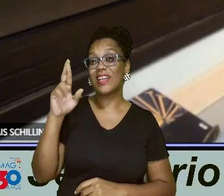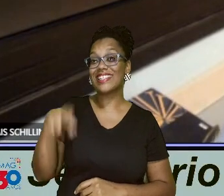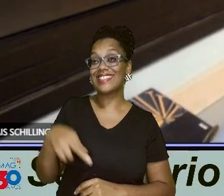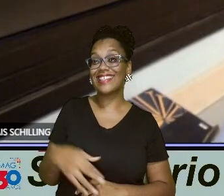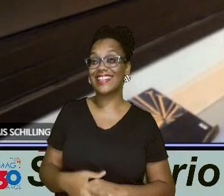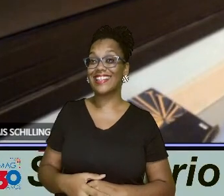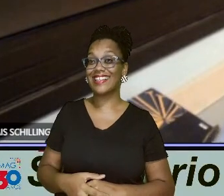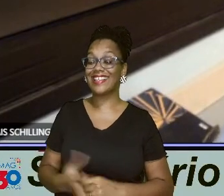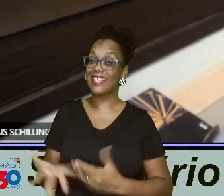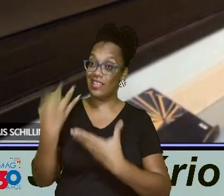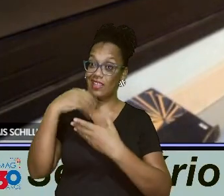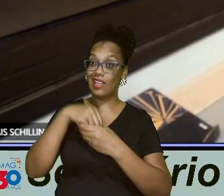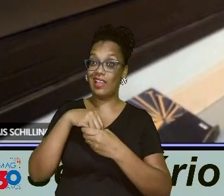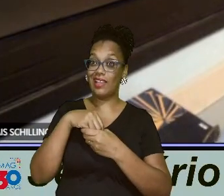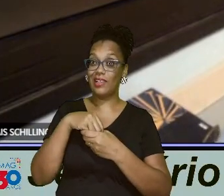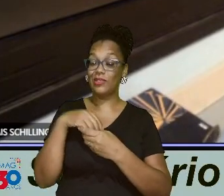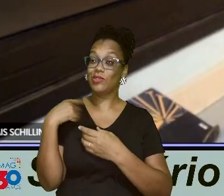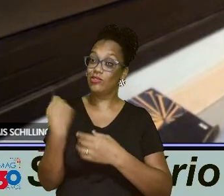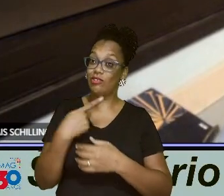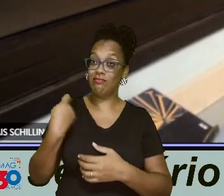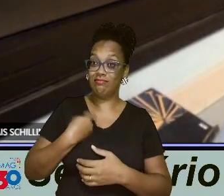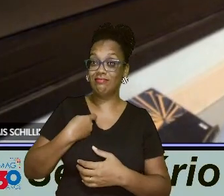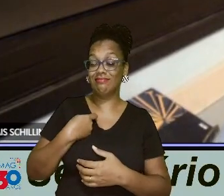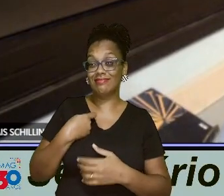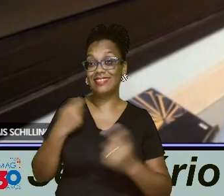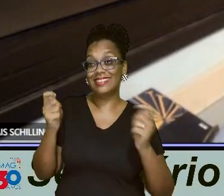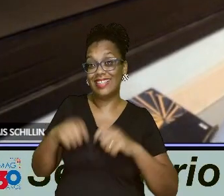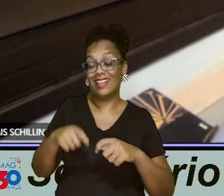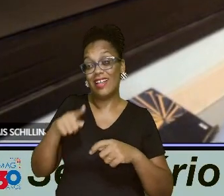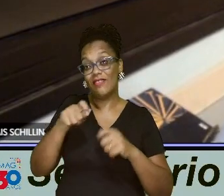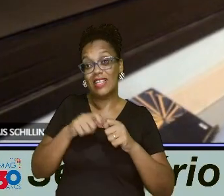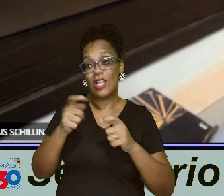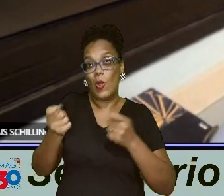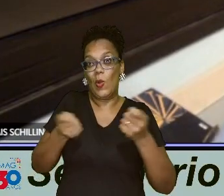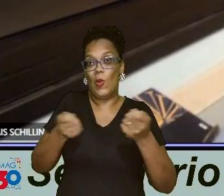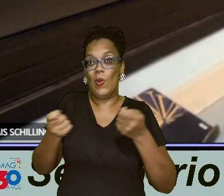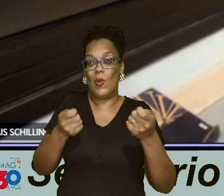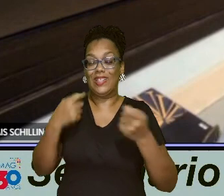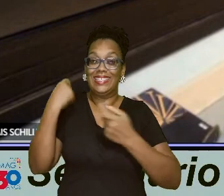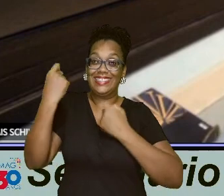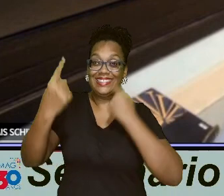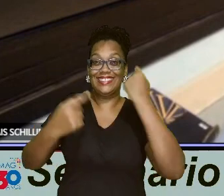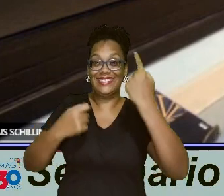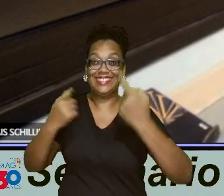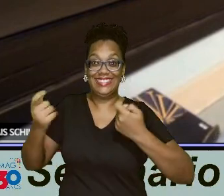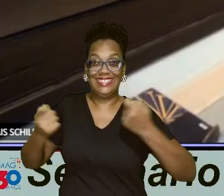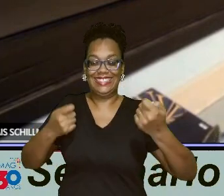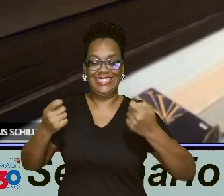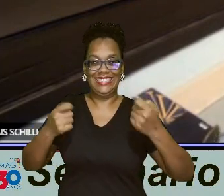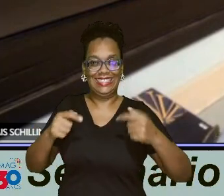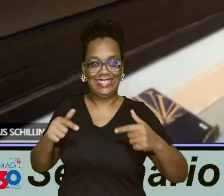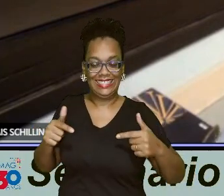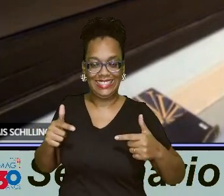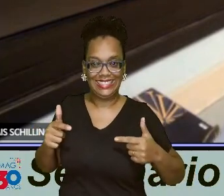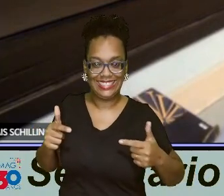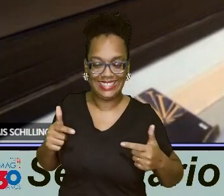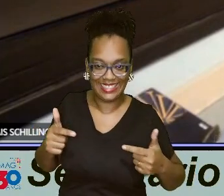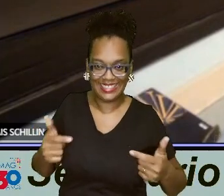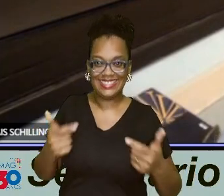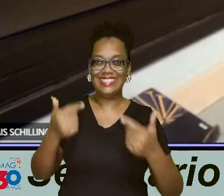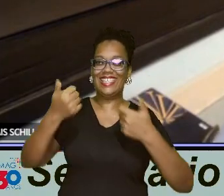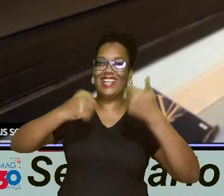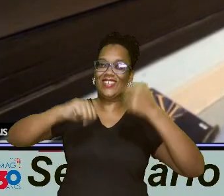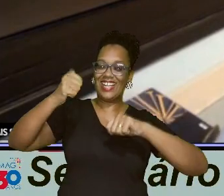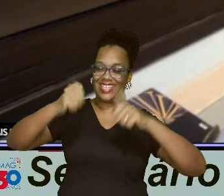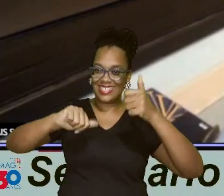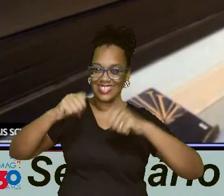que estamos dentro e que somos sujeitos a isso, para que a gente possa controlar, eventualmente, essa nossa tendência de fazer